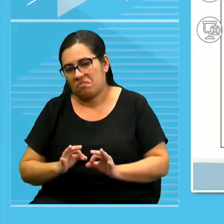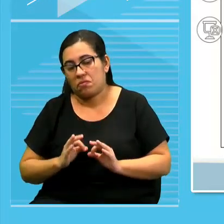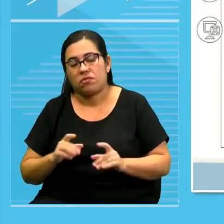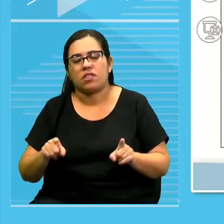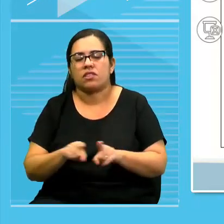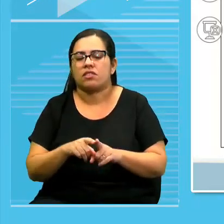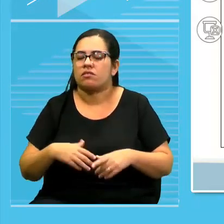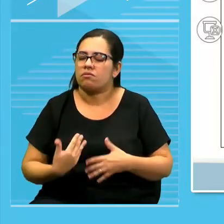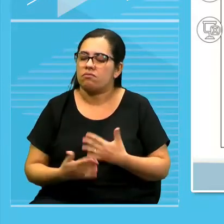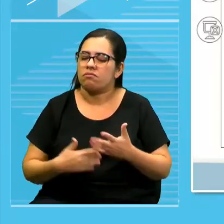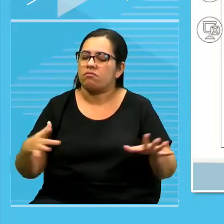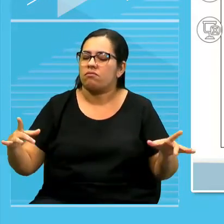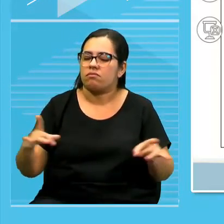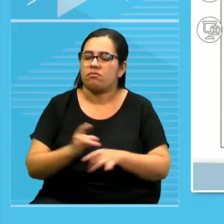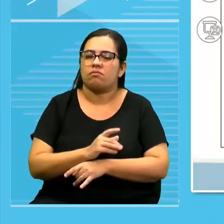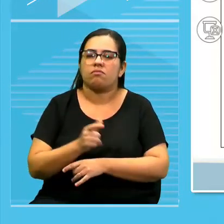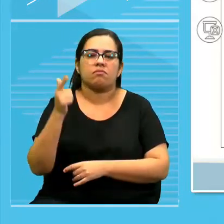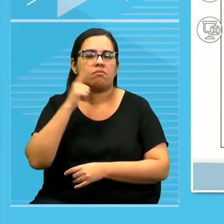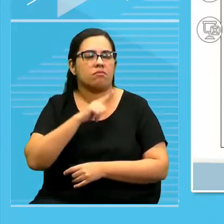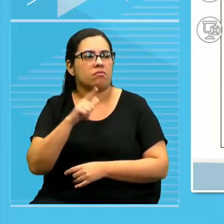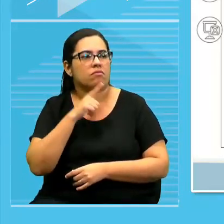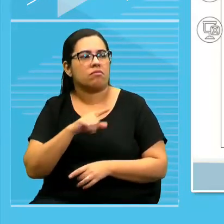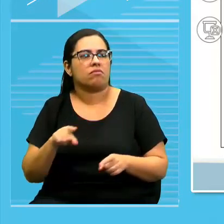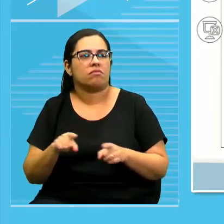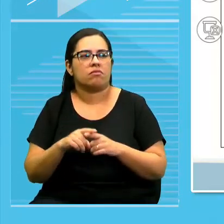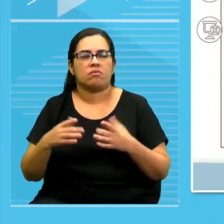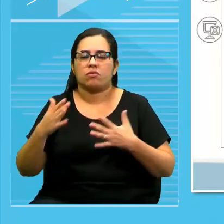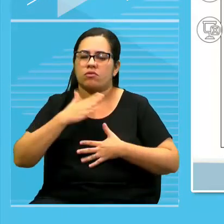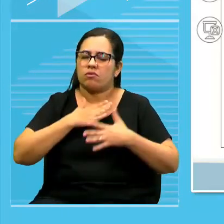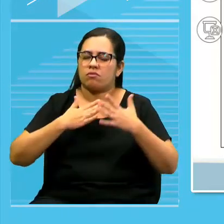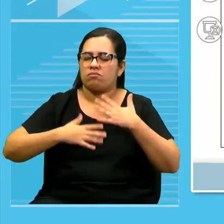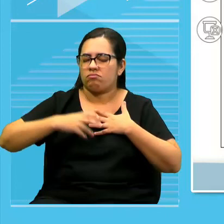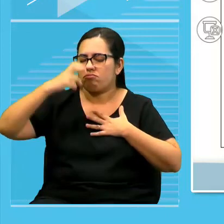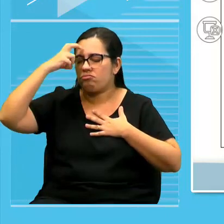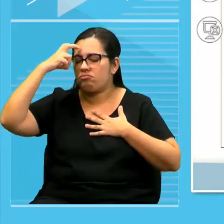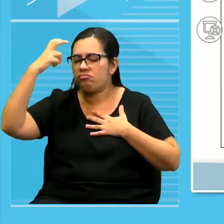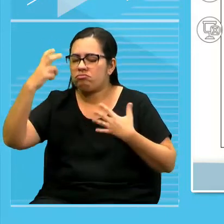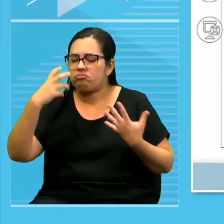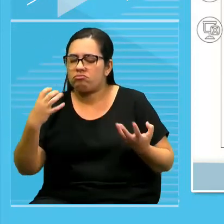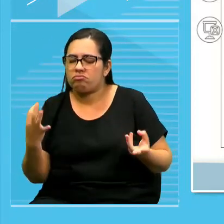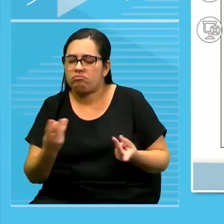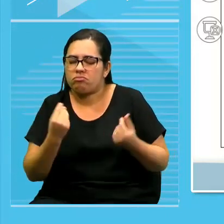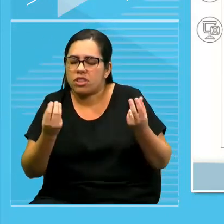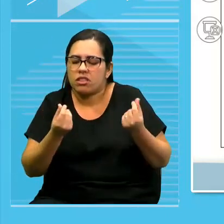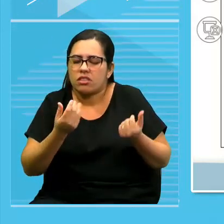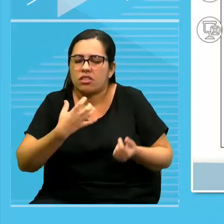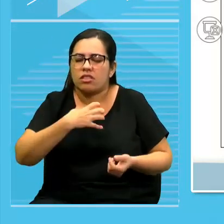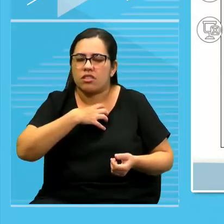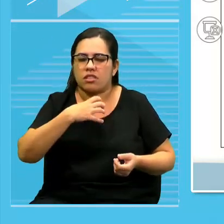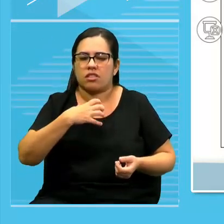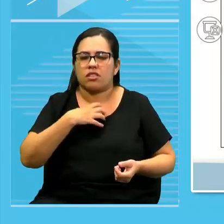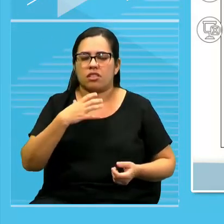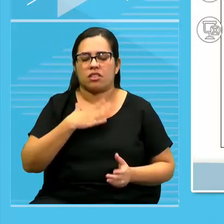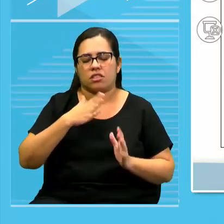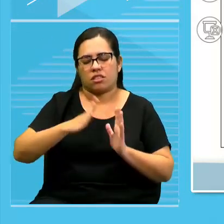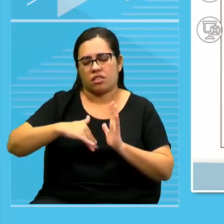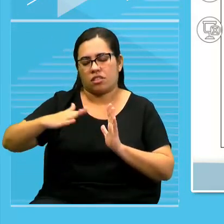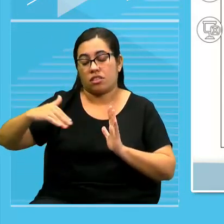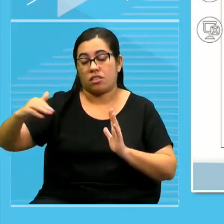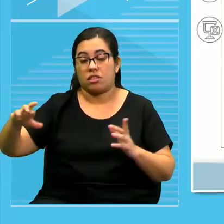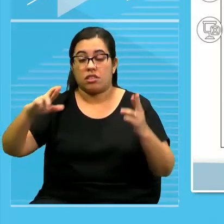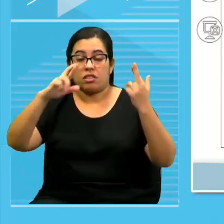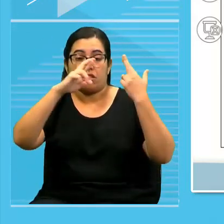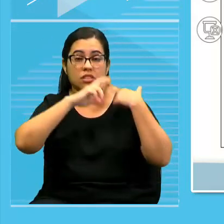desenvolvimento total da pessoa espírito e corpo inteligência sensibilidade sentido estético